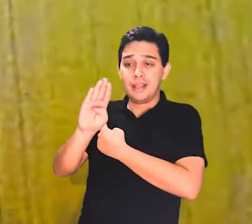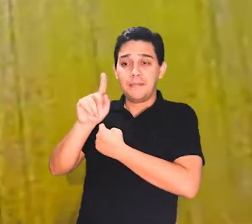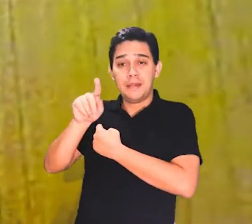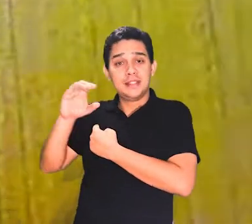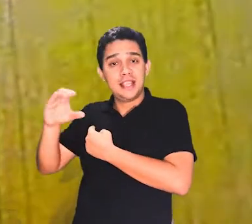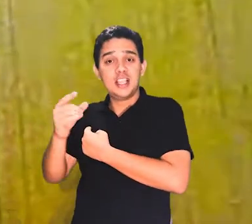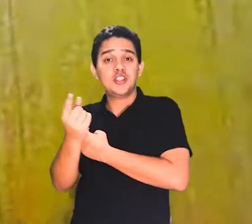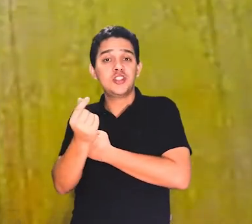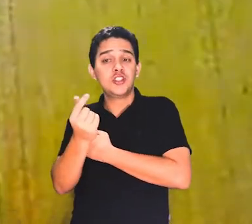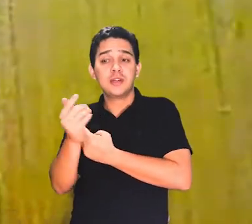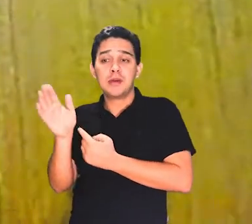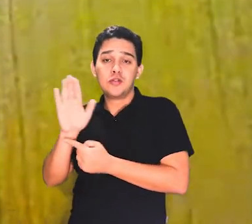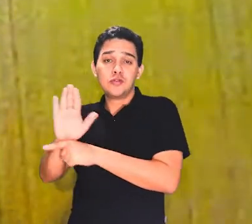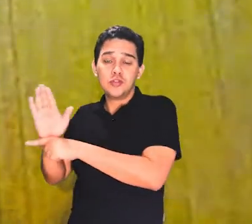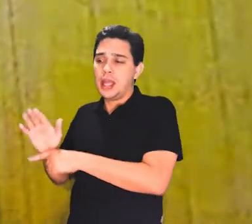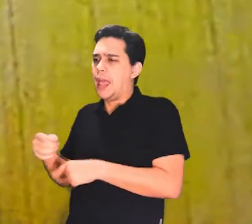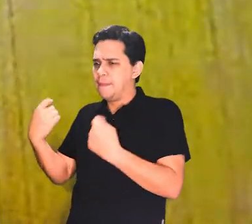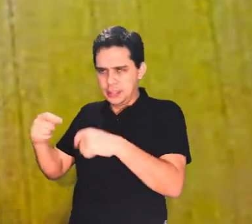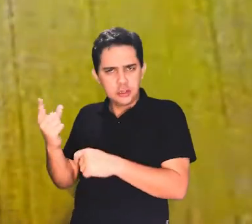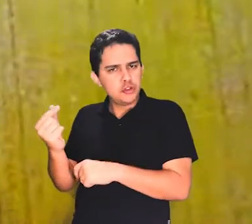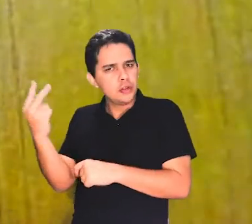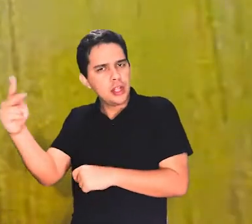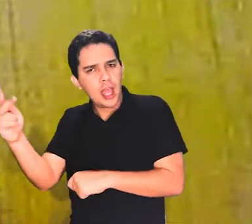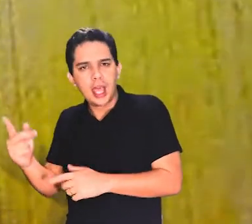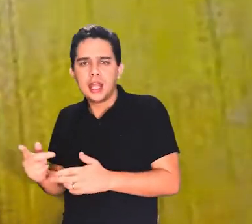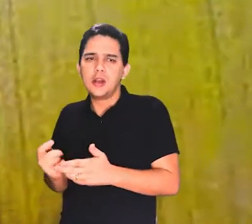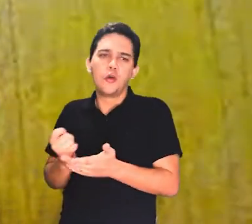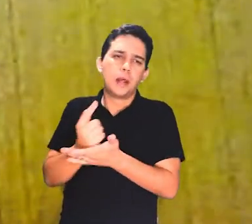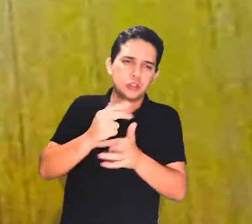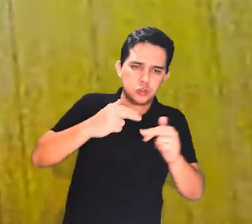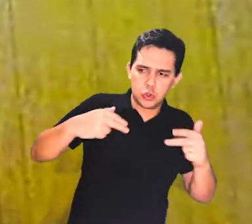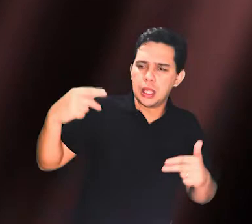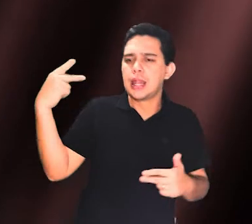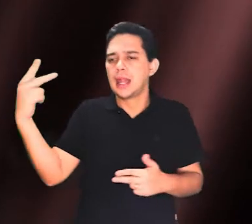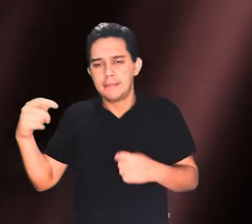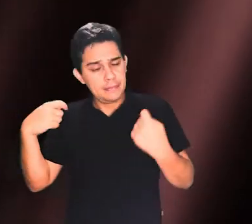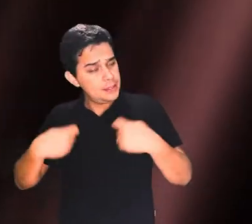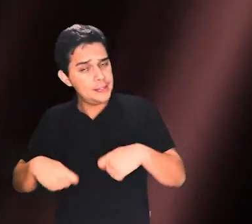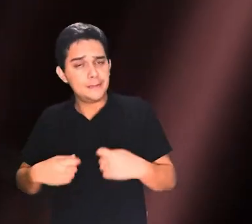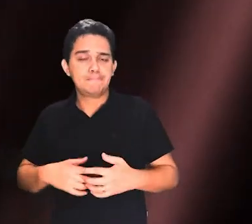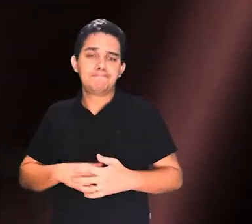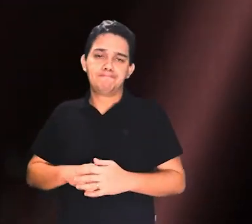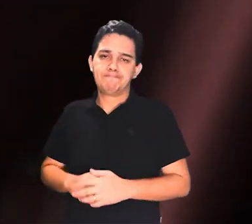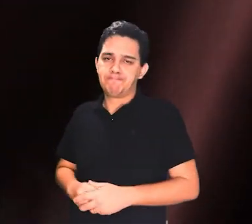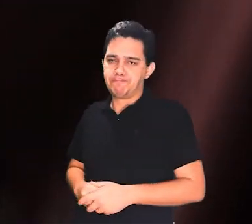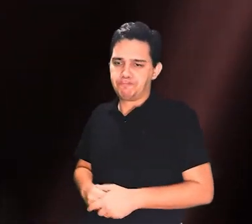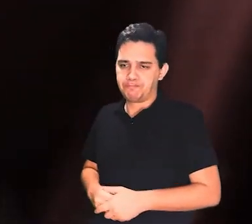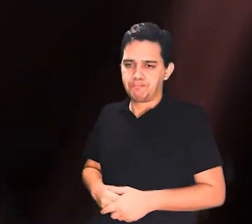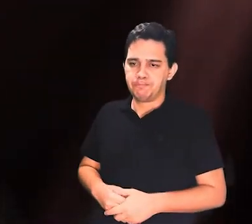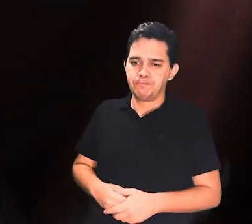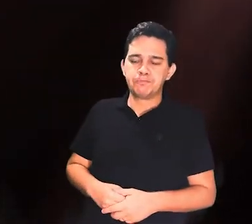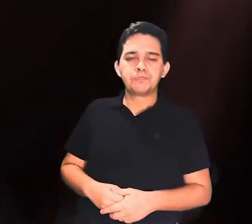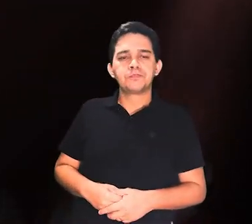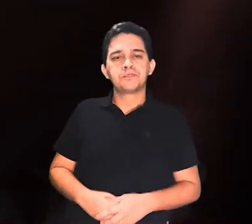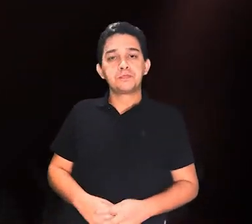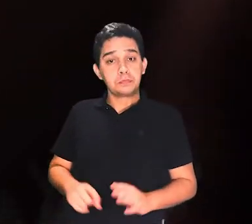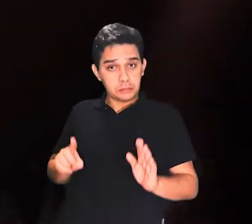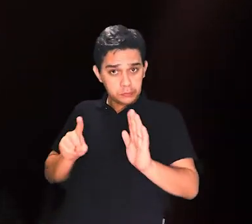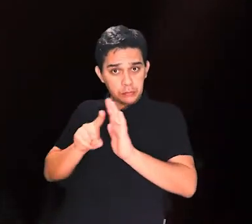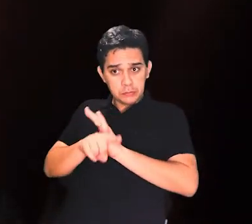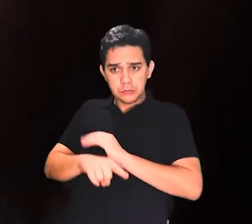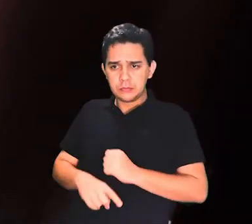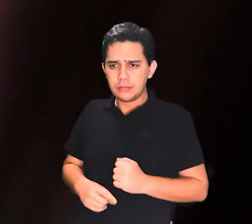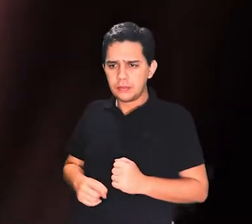dinheiro, consiga viver com mais autonomia e com seus direitos garantidos. Como a atuação da Força-Tarefa poderá garantir